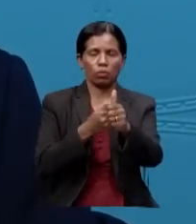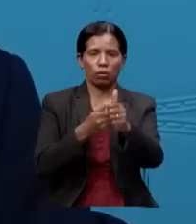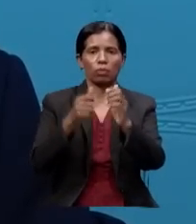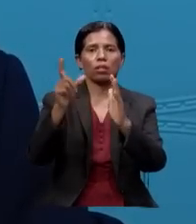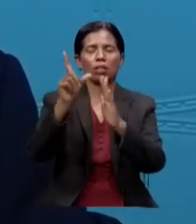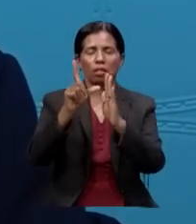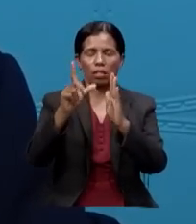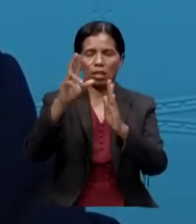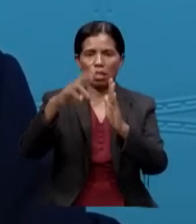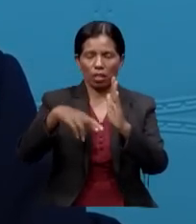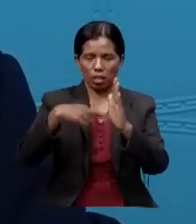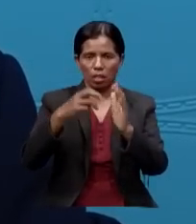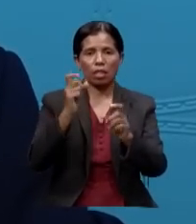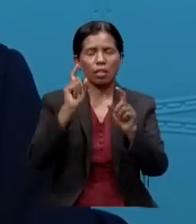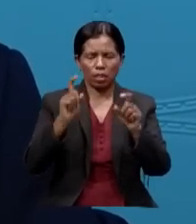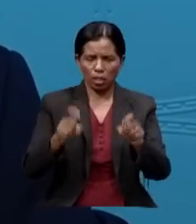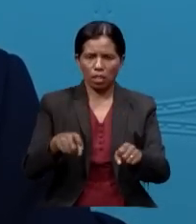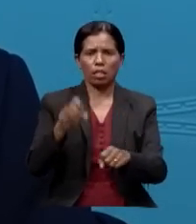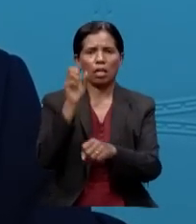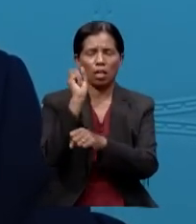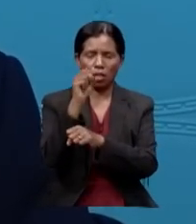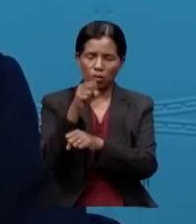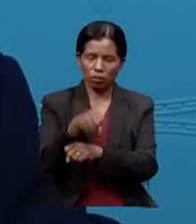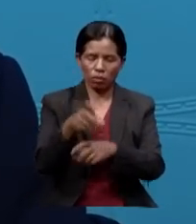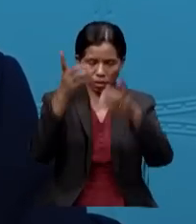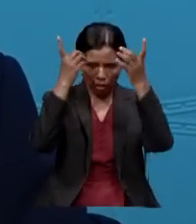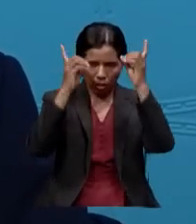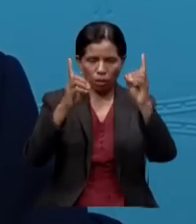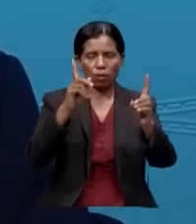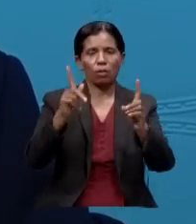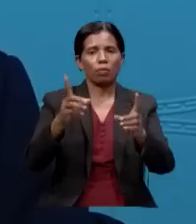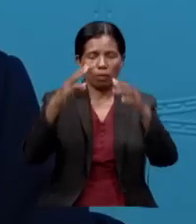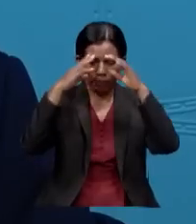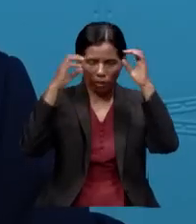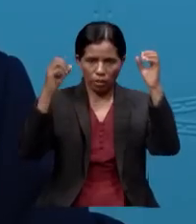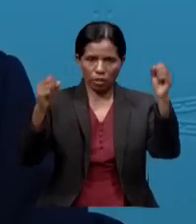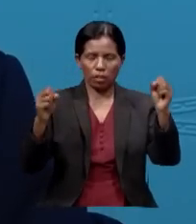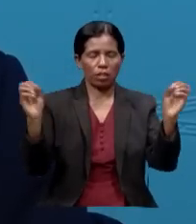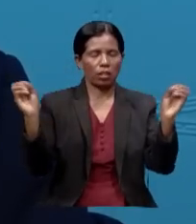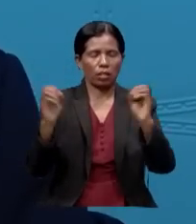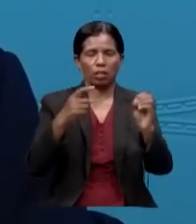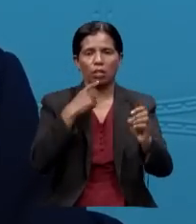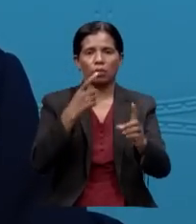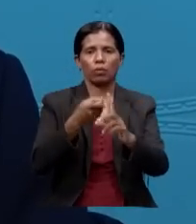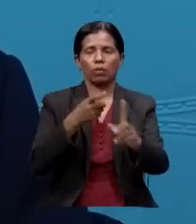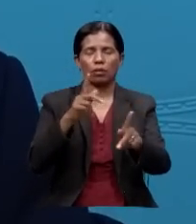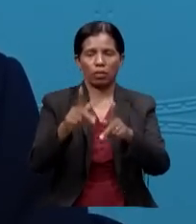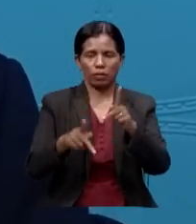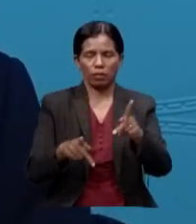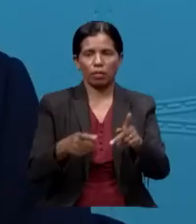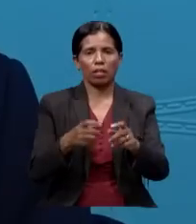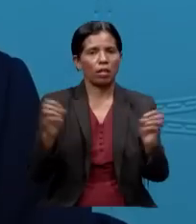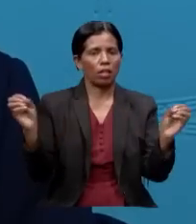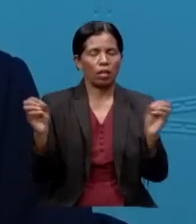tem que recru, ba decisão supremo povo nian, laos vontade órgão Estado, laos